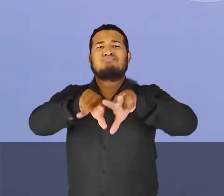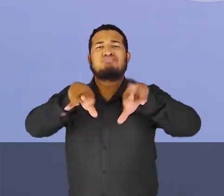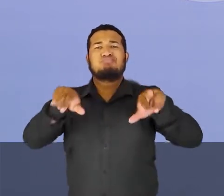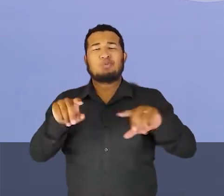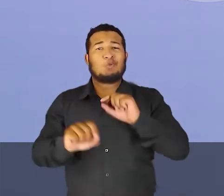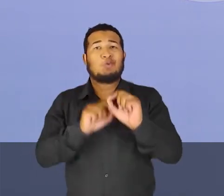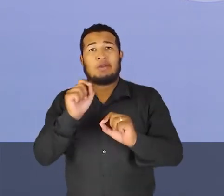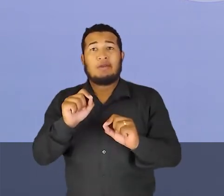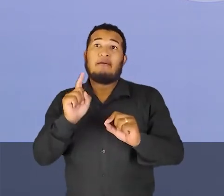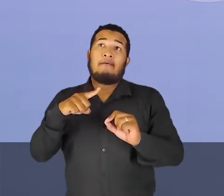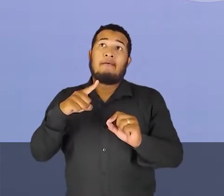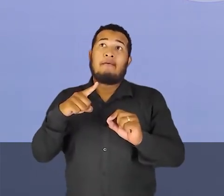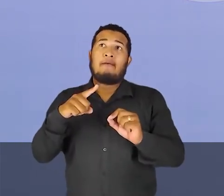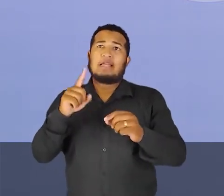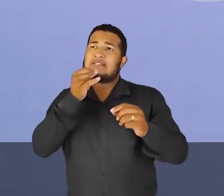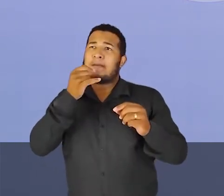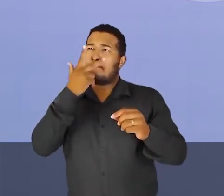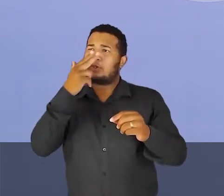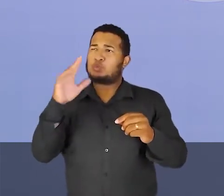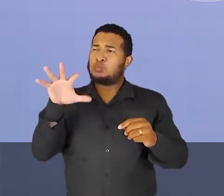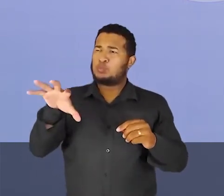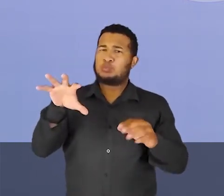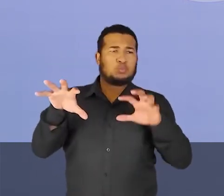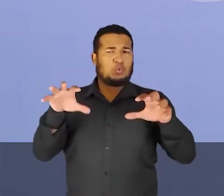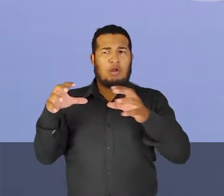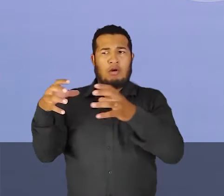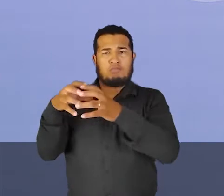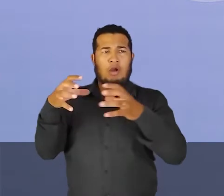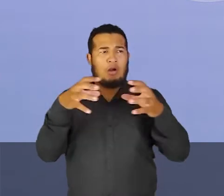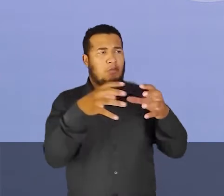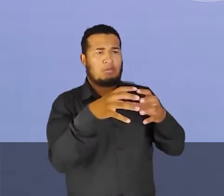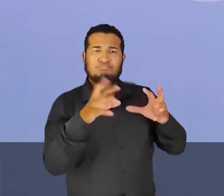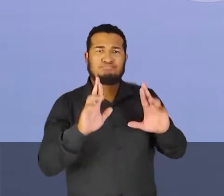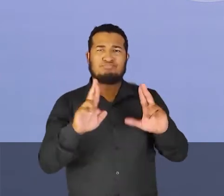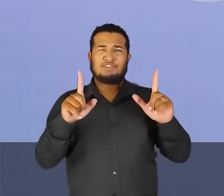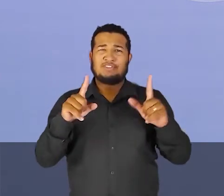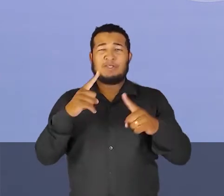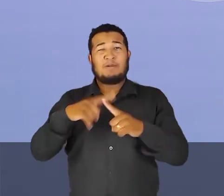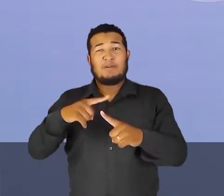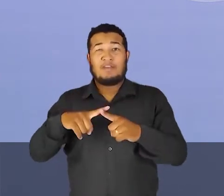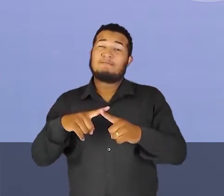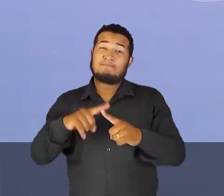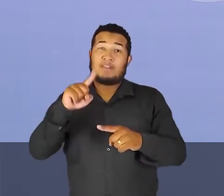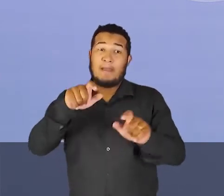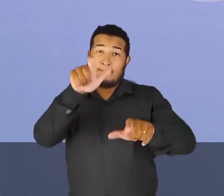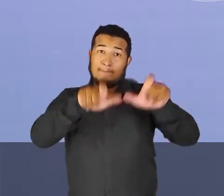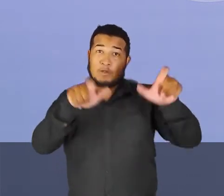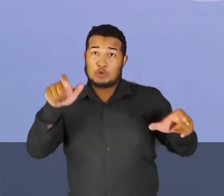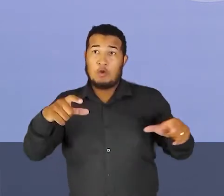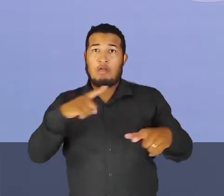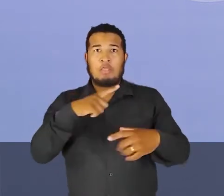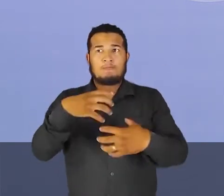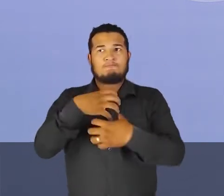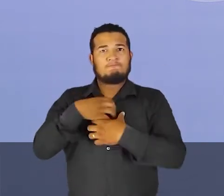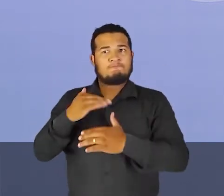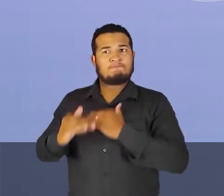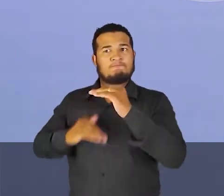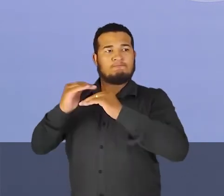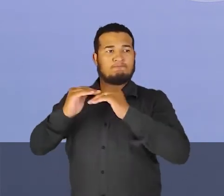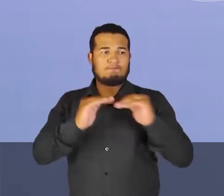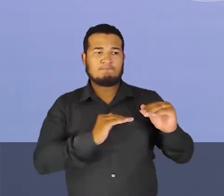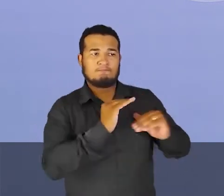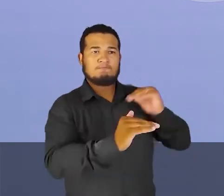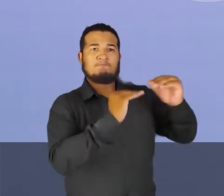tipo, né, de disputa entre essas diferentes gerações. Afinal de contas, são pessoas que têm